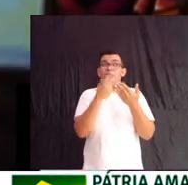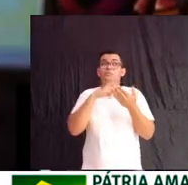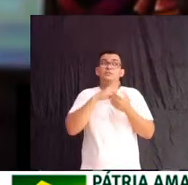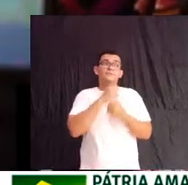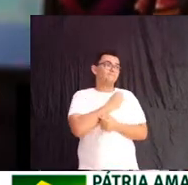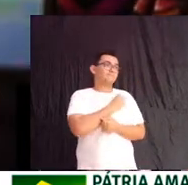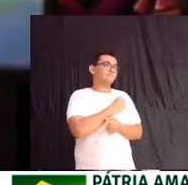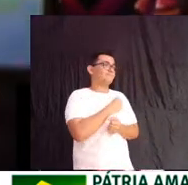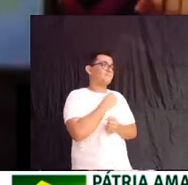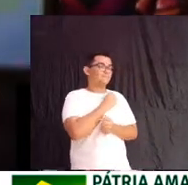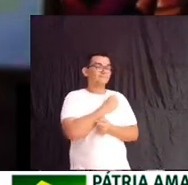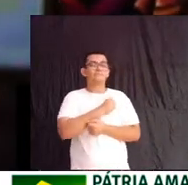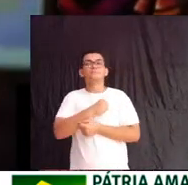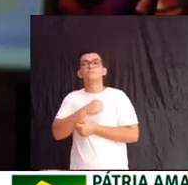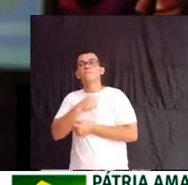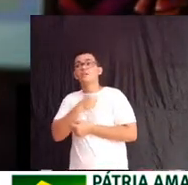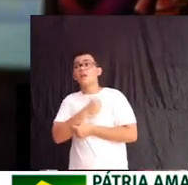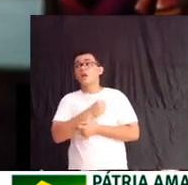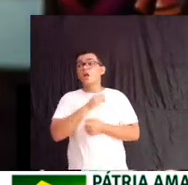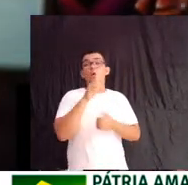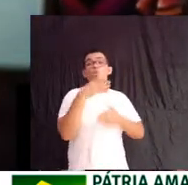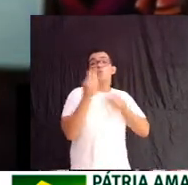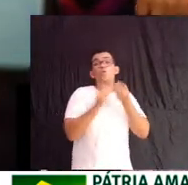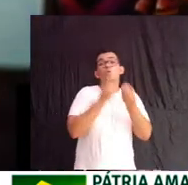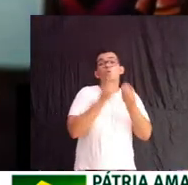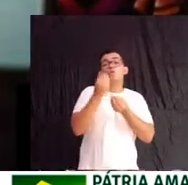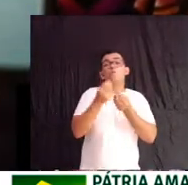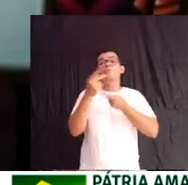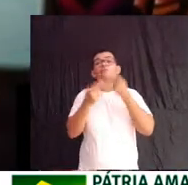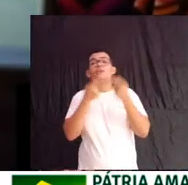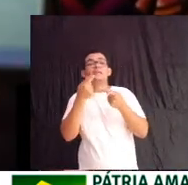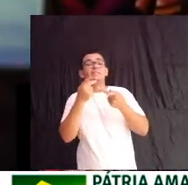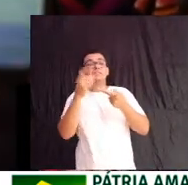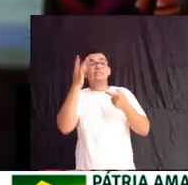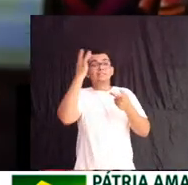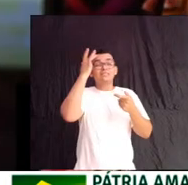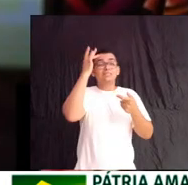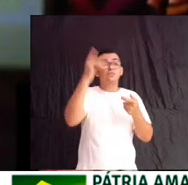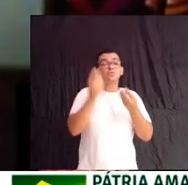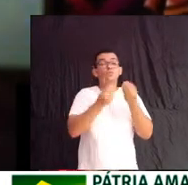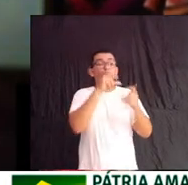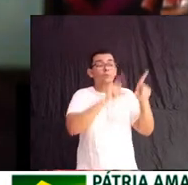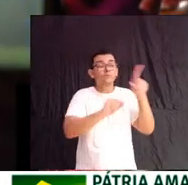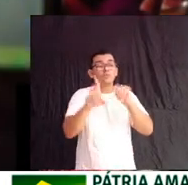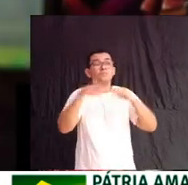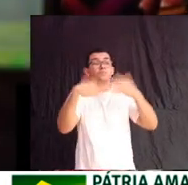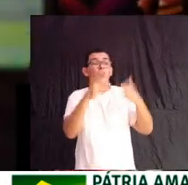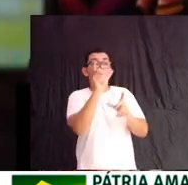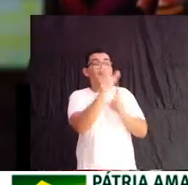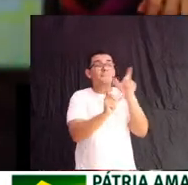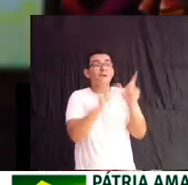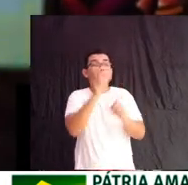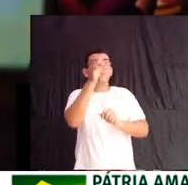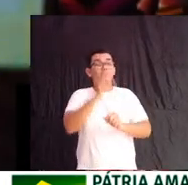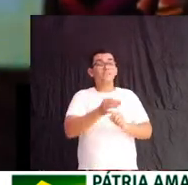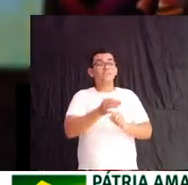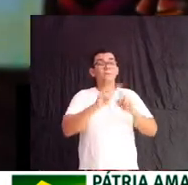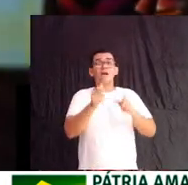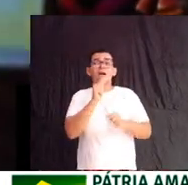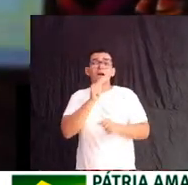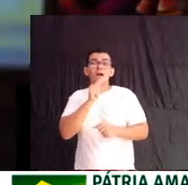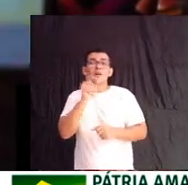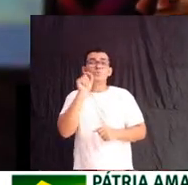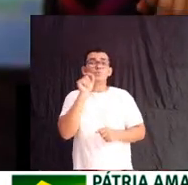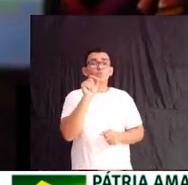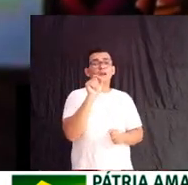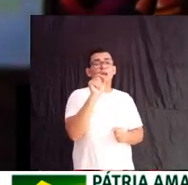Saudade, já nem sei se a palavra certa para usar é ainda.